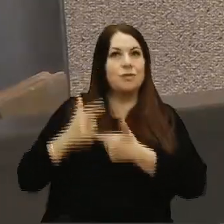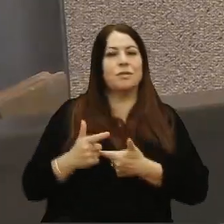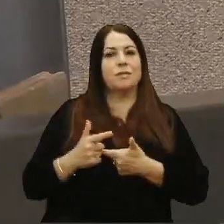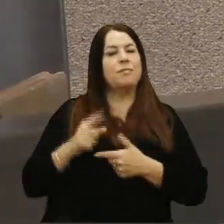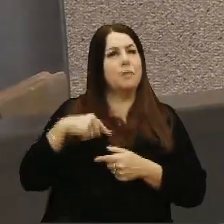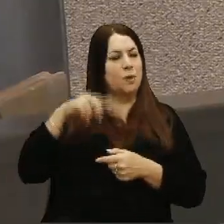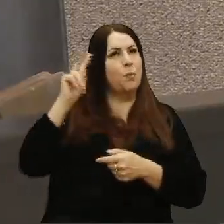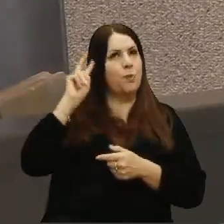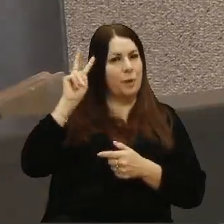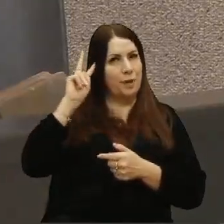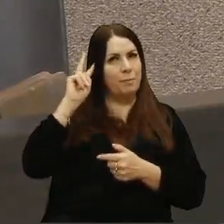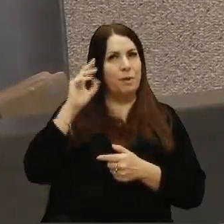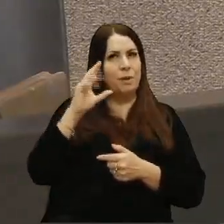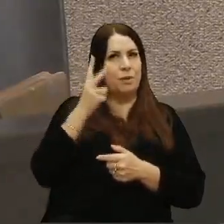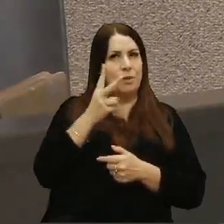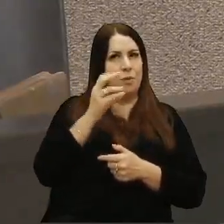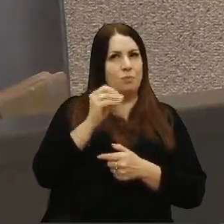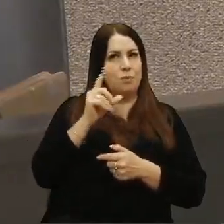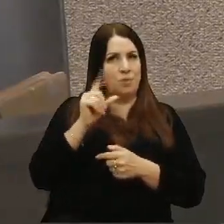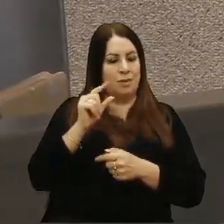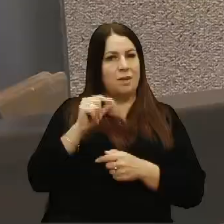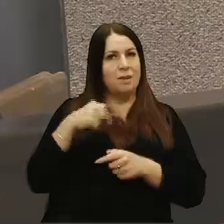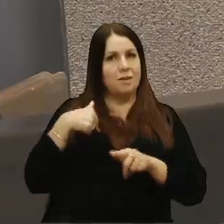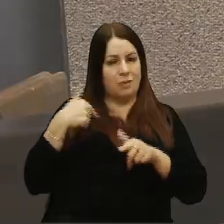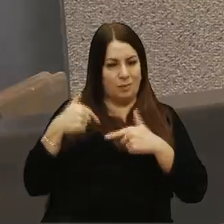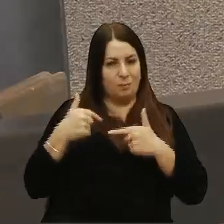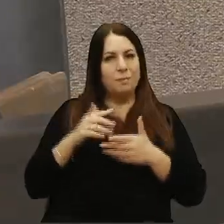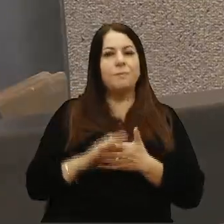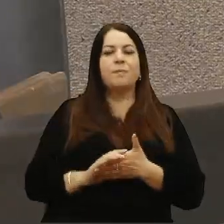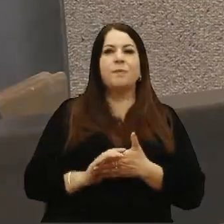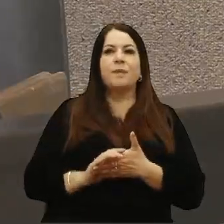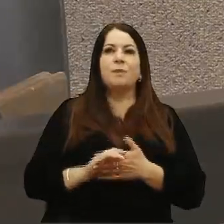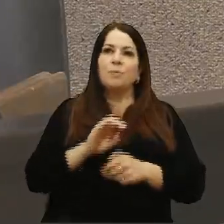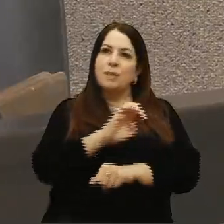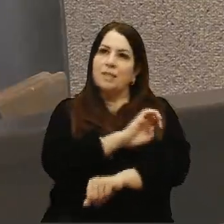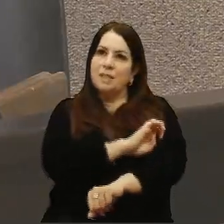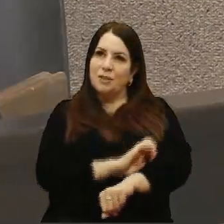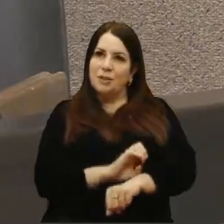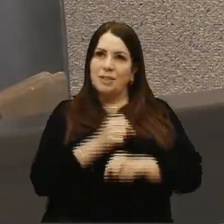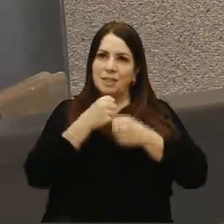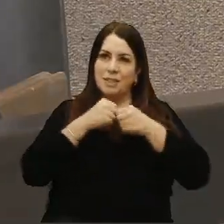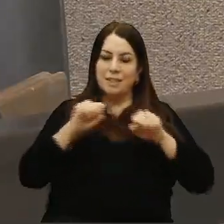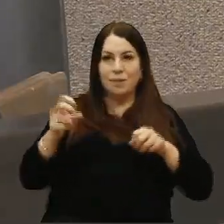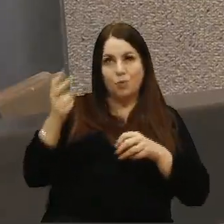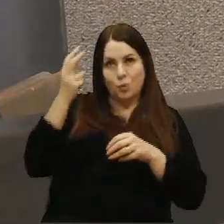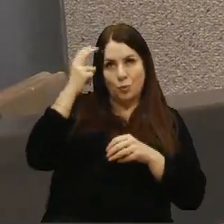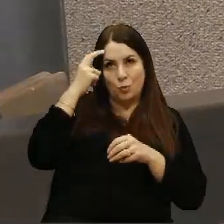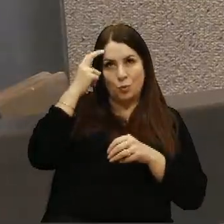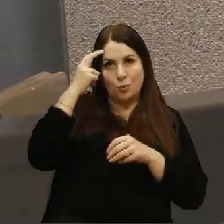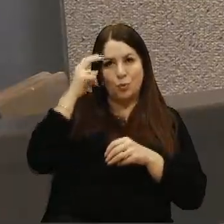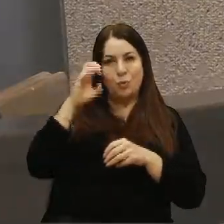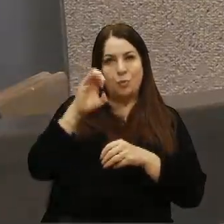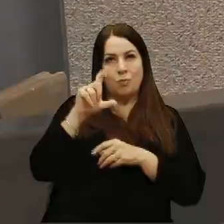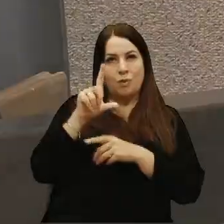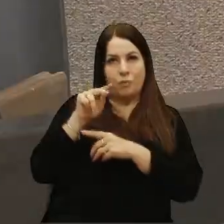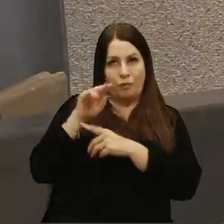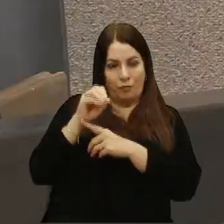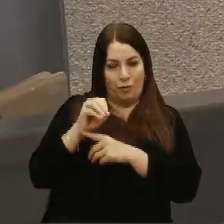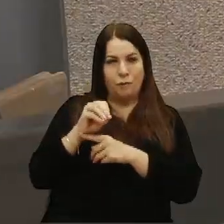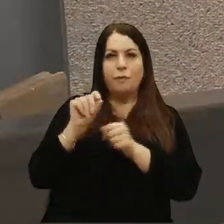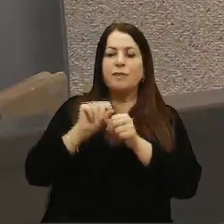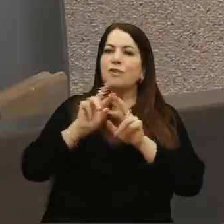me lembro que lá em 2010 eu trabalhava como estagiária na Secretaria da Cultura, lá com o Elvino, e a gente